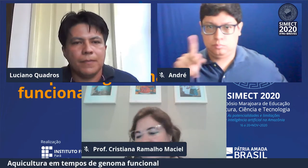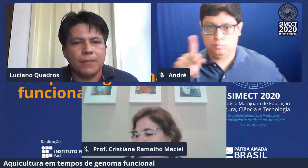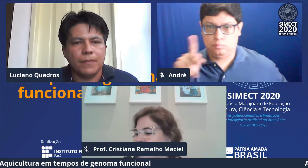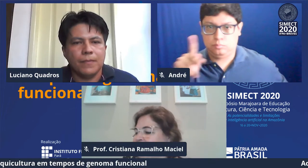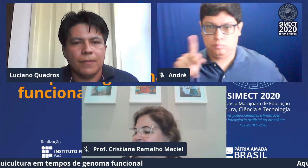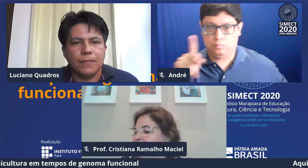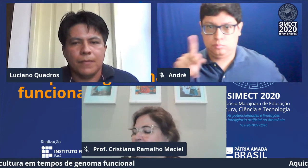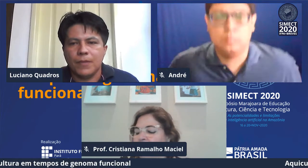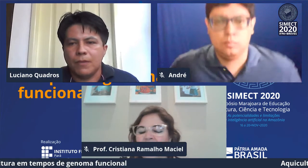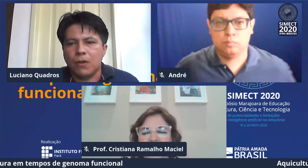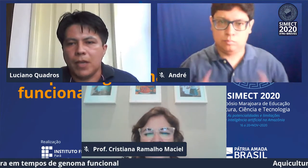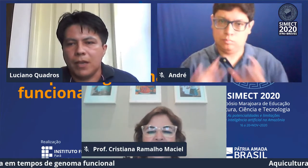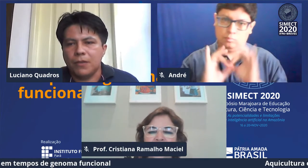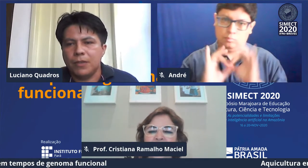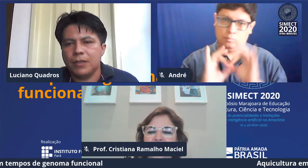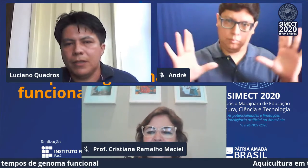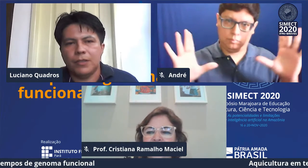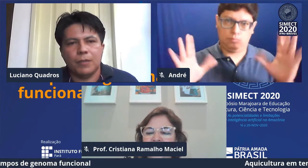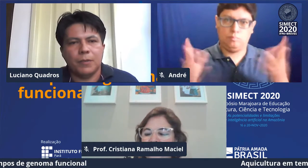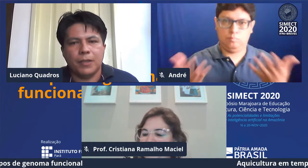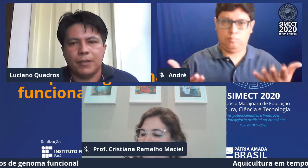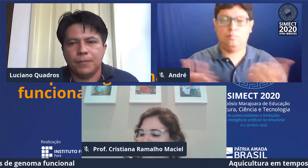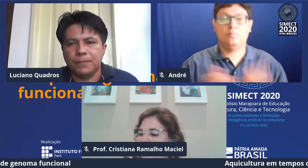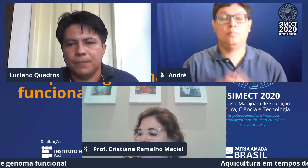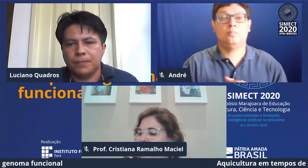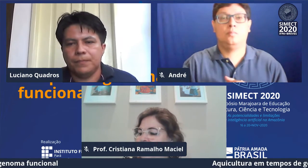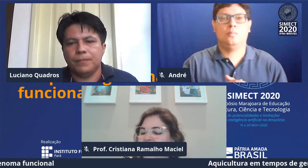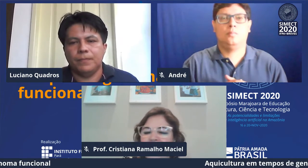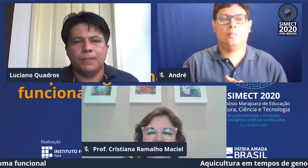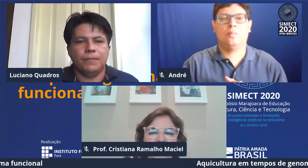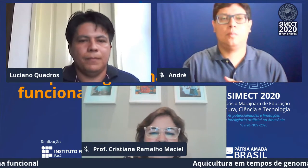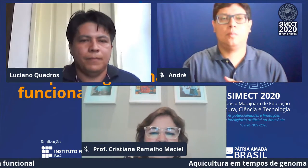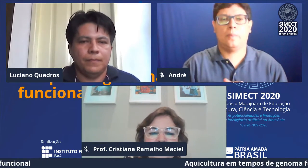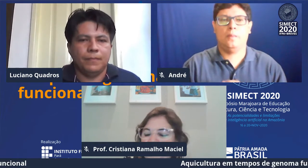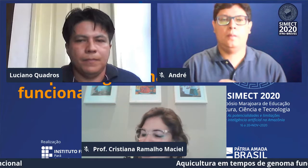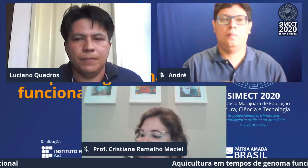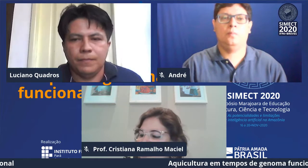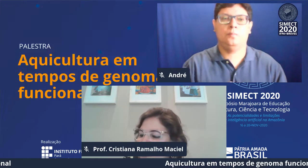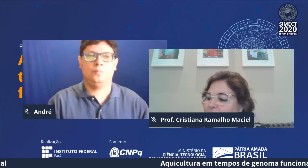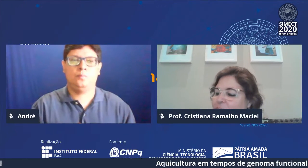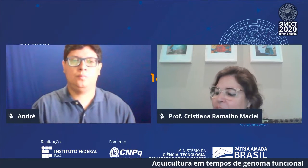vontade. Qualquer coisa, estamos por aqui.